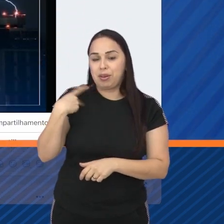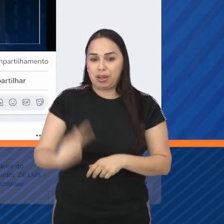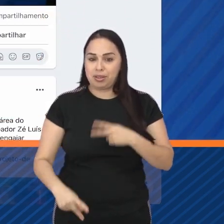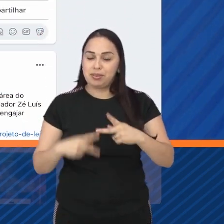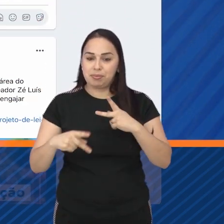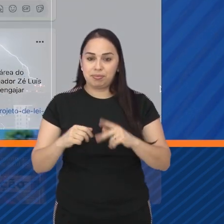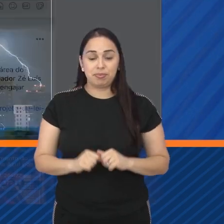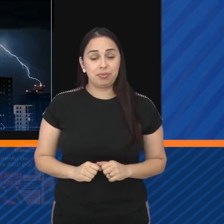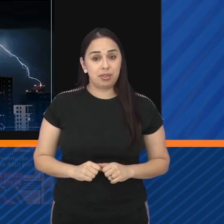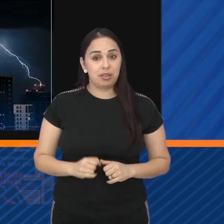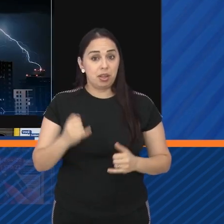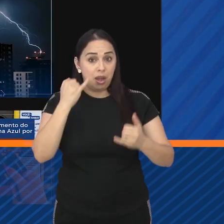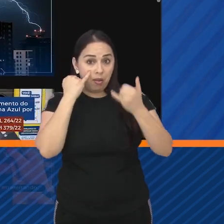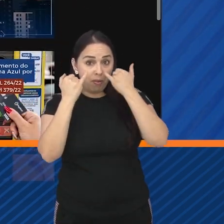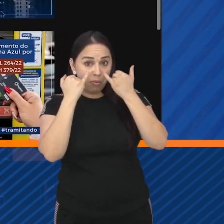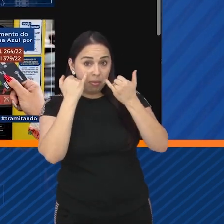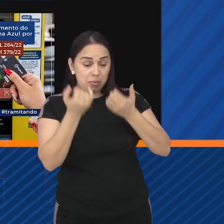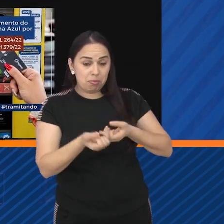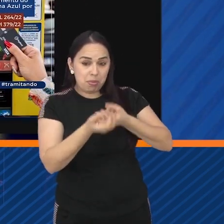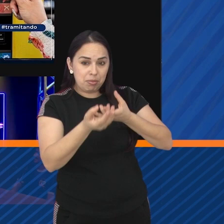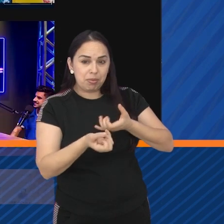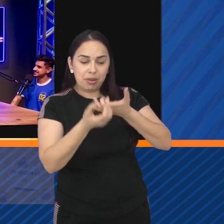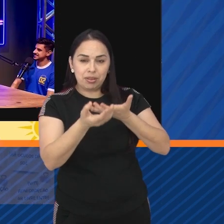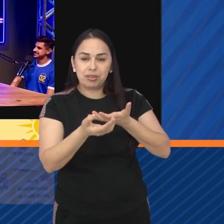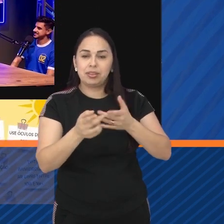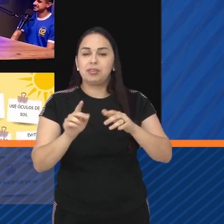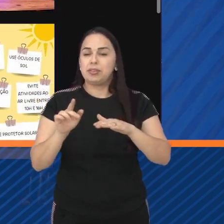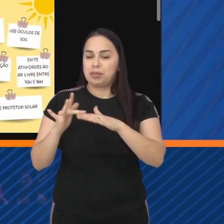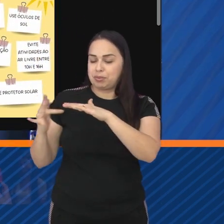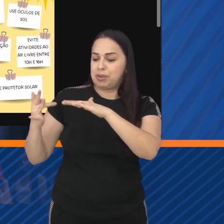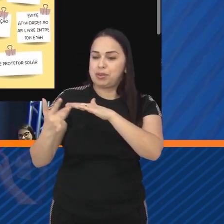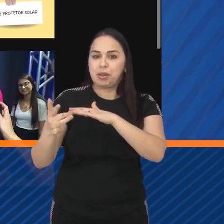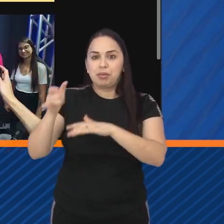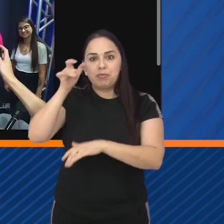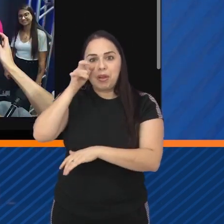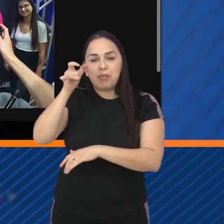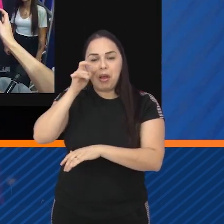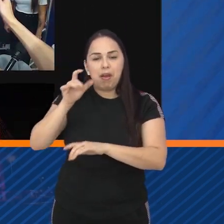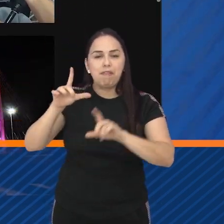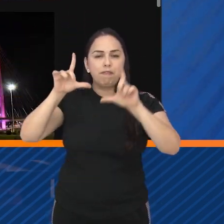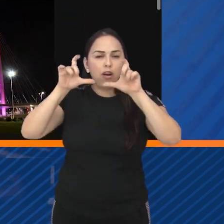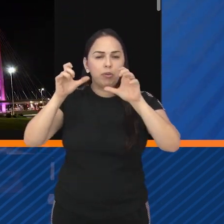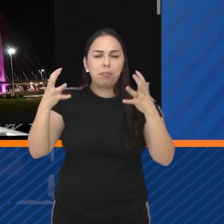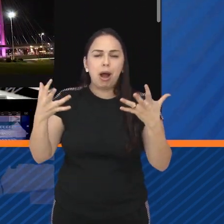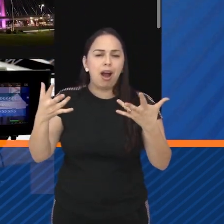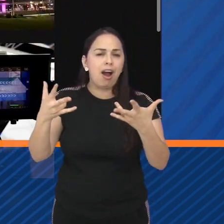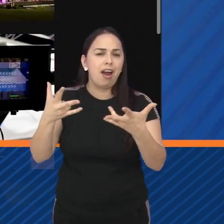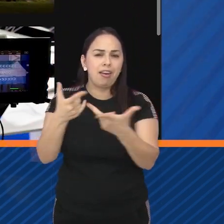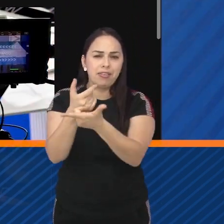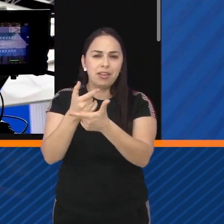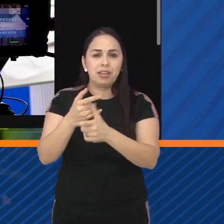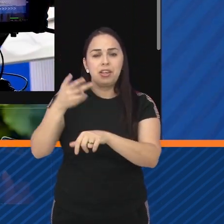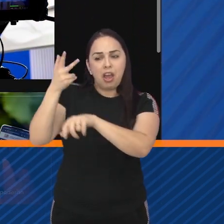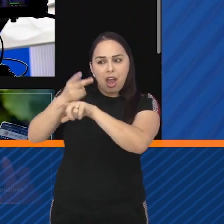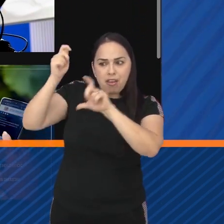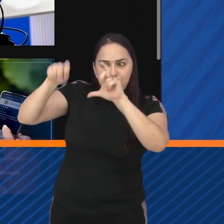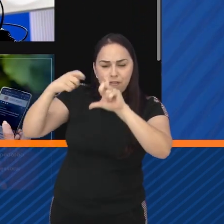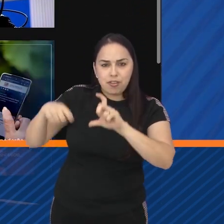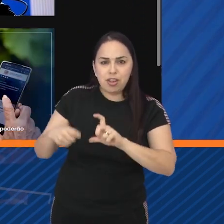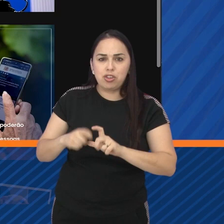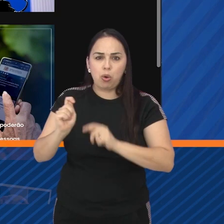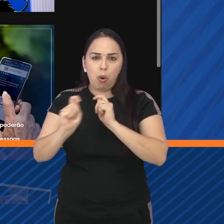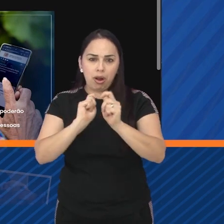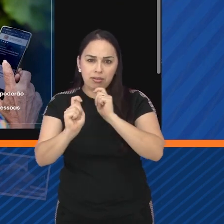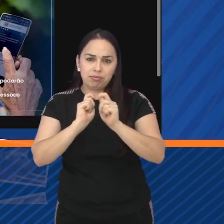José dos Campos. Além de informativos e serviços, nos canais você confere fotos lindas da cidade e vídeos